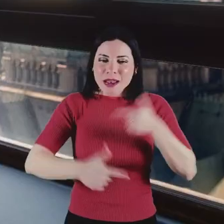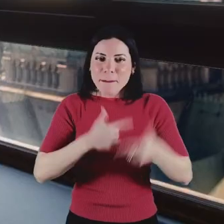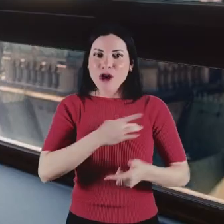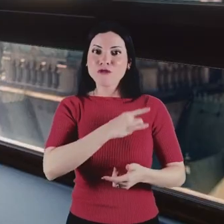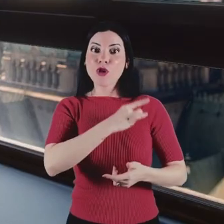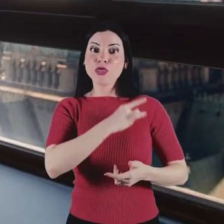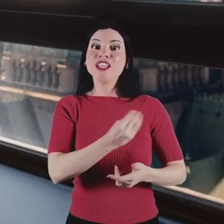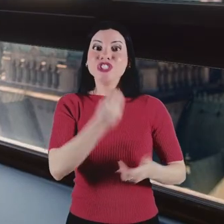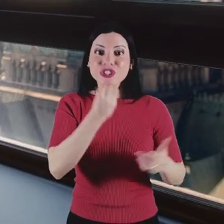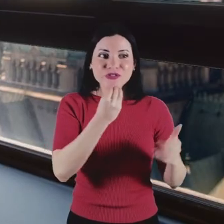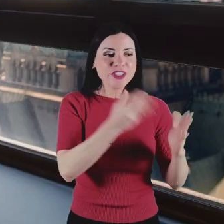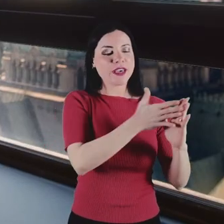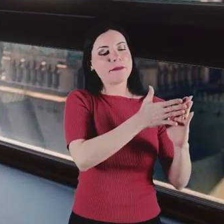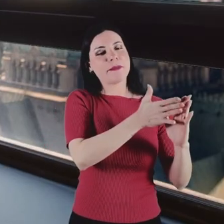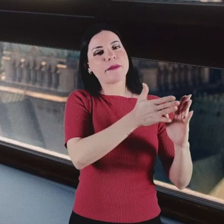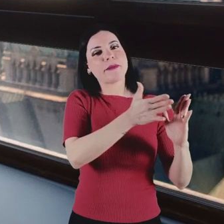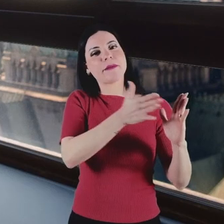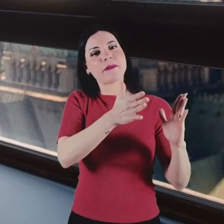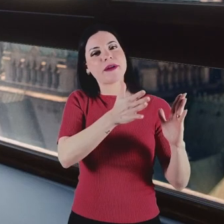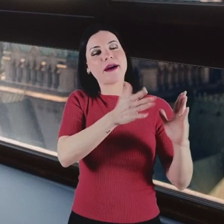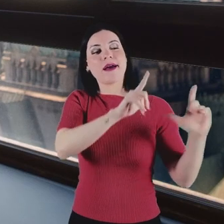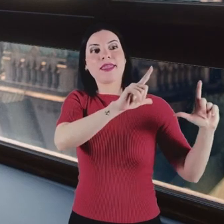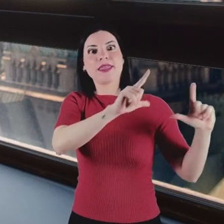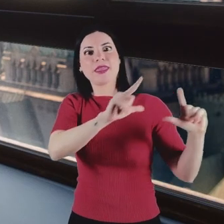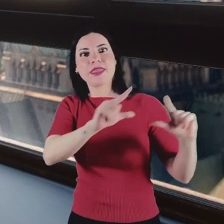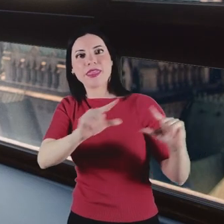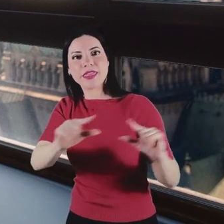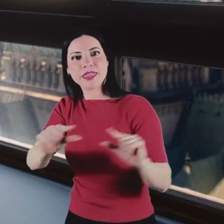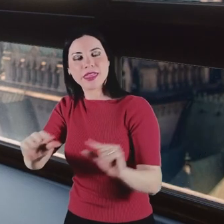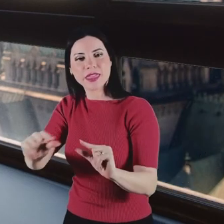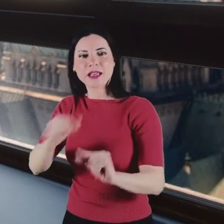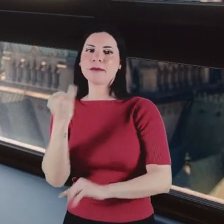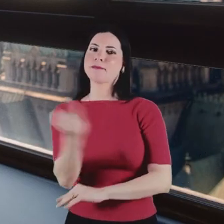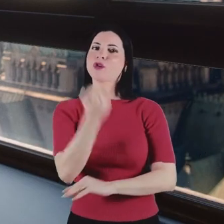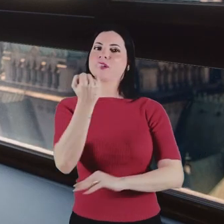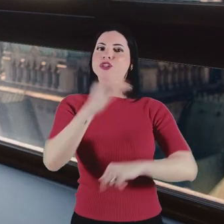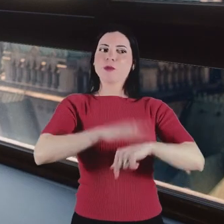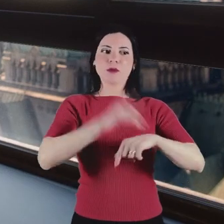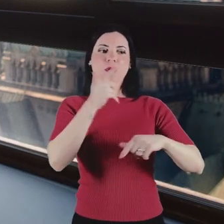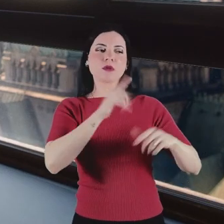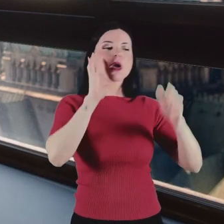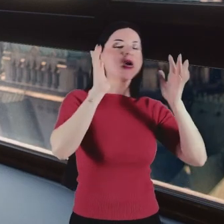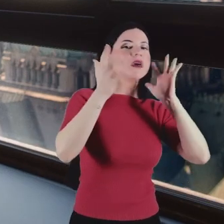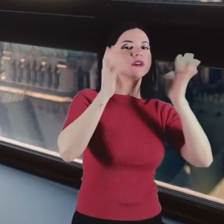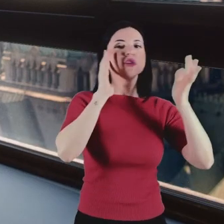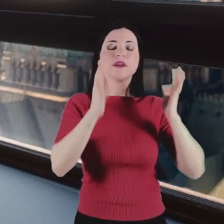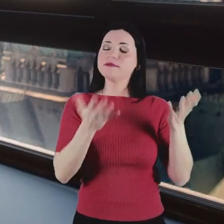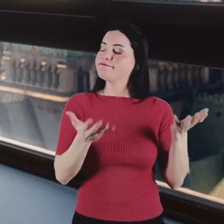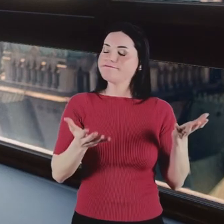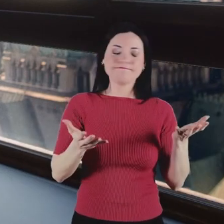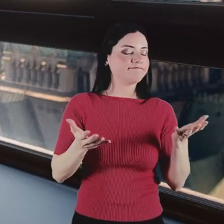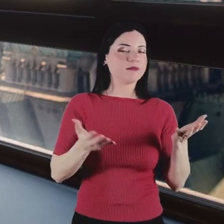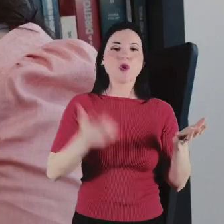verdade, o meu trabalho voluntário, que deveria ser uma coisa residual e prescindível,